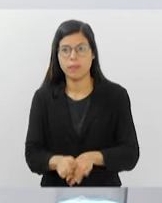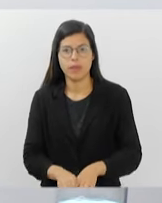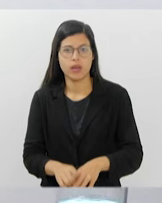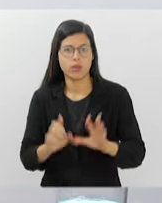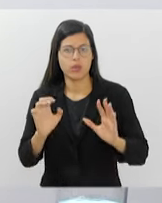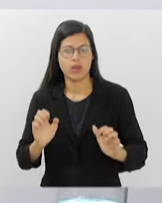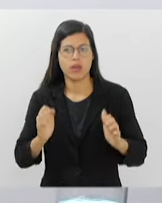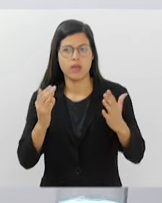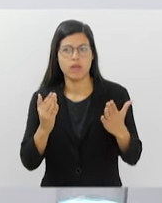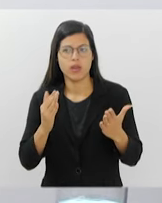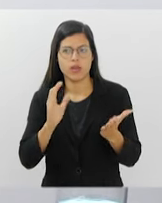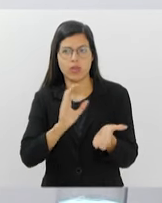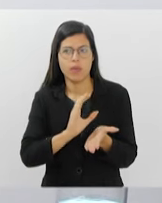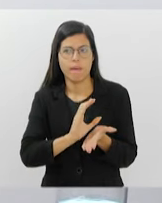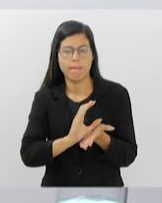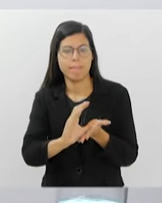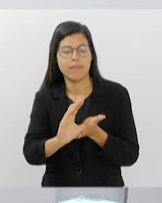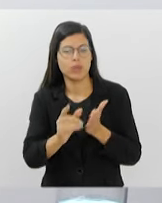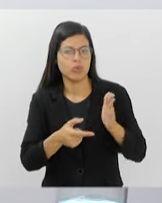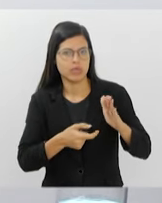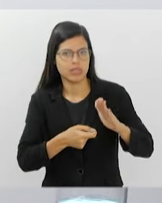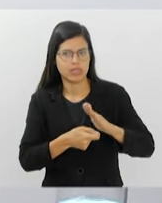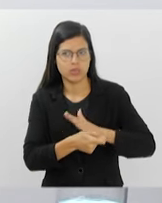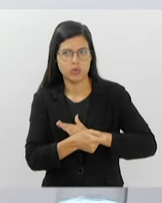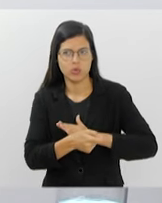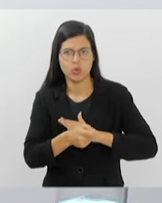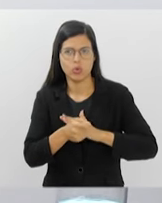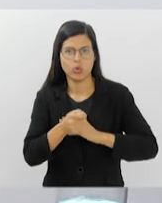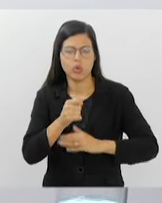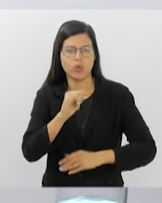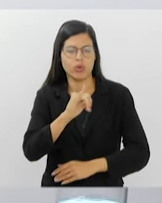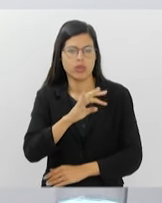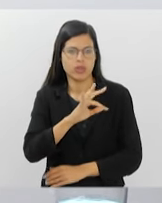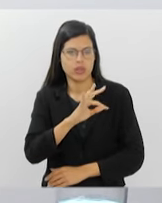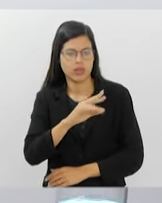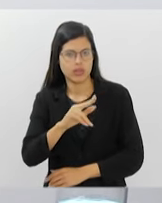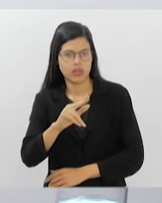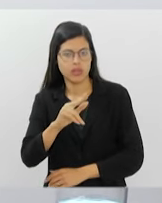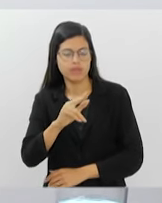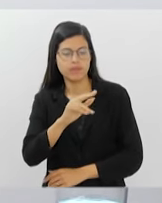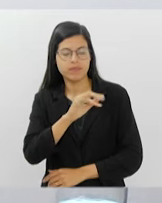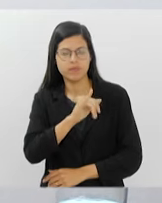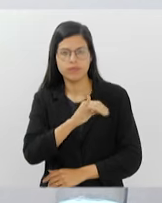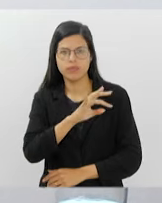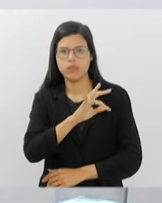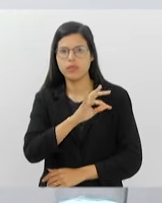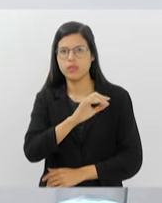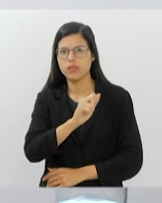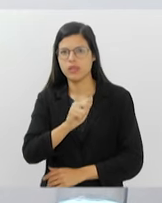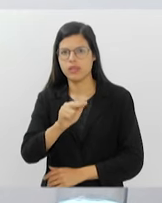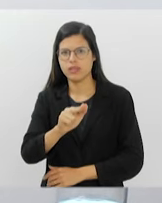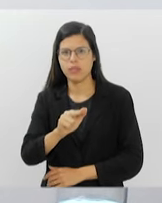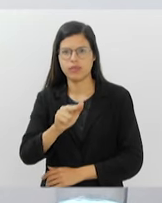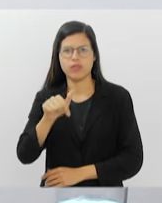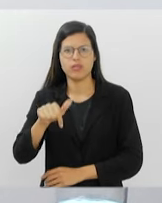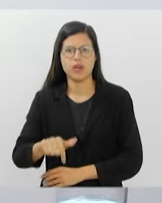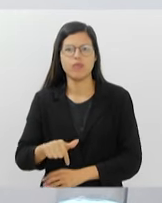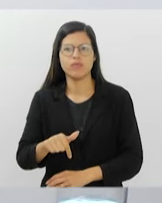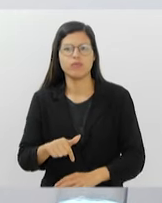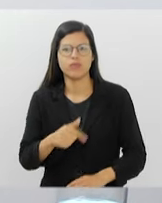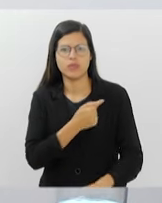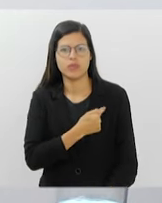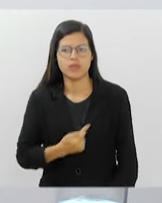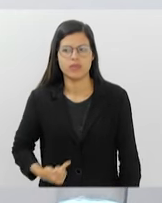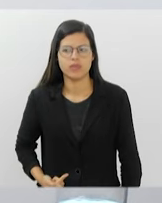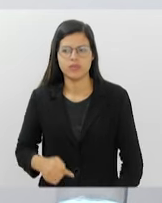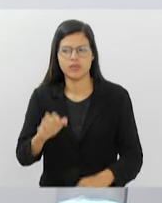aqui ó patrocinador Master Itaú patrocinadores uma série de empresas patrocinador institucional Governo